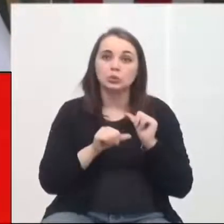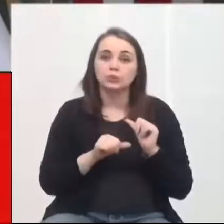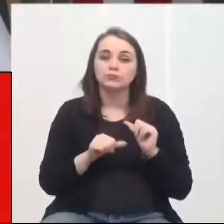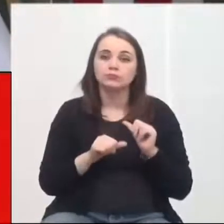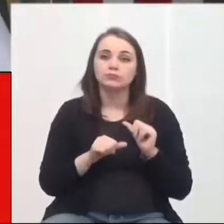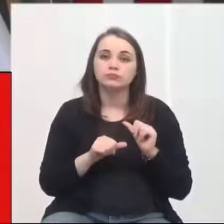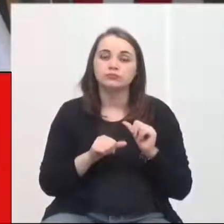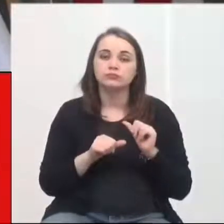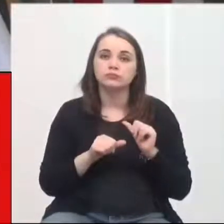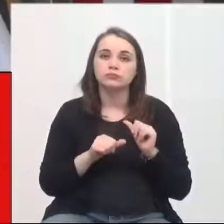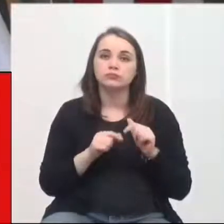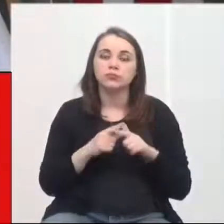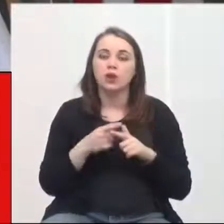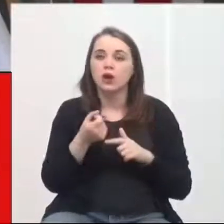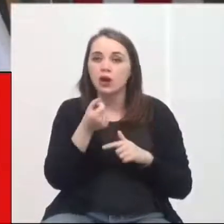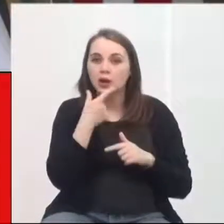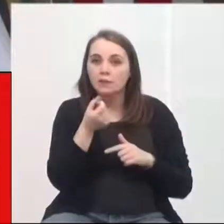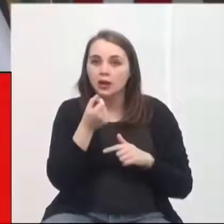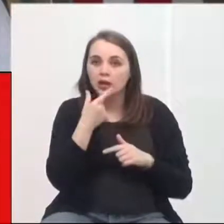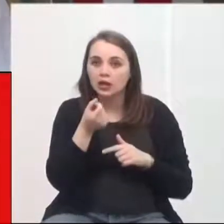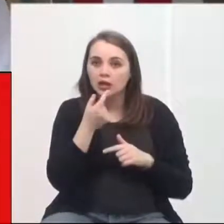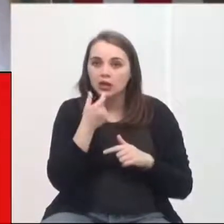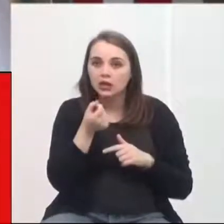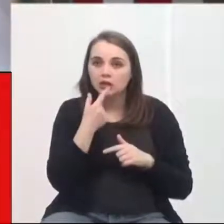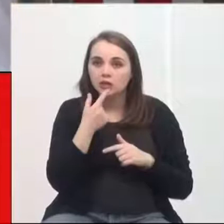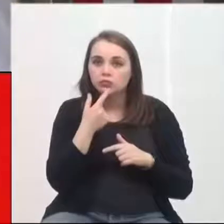desfigurada de tanta medicação,